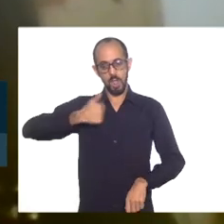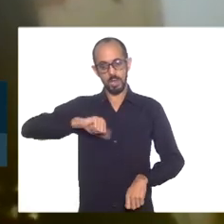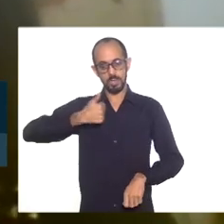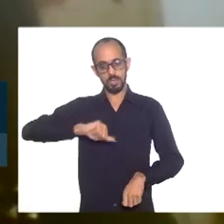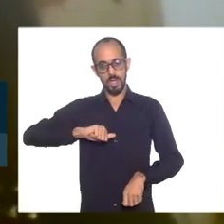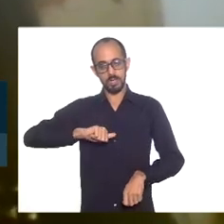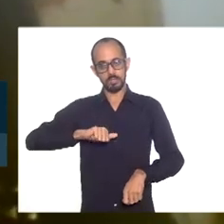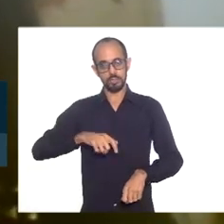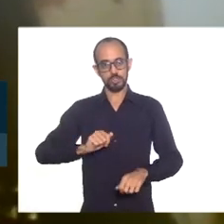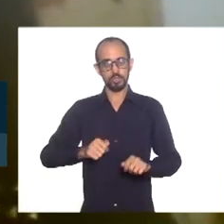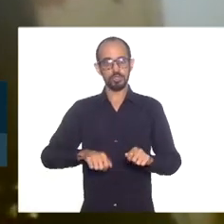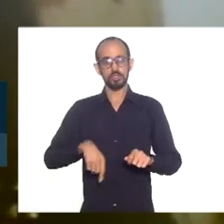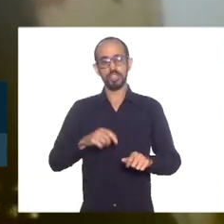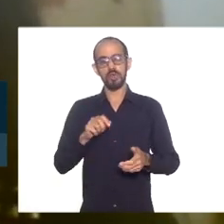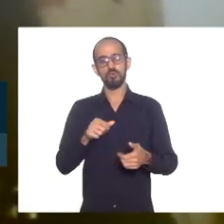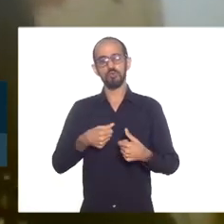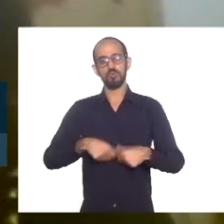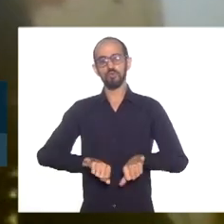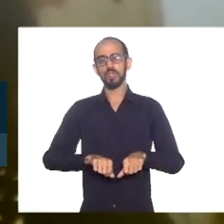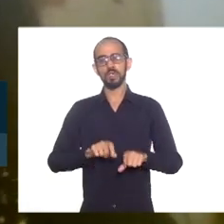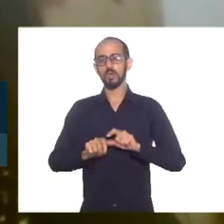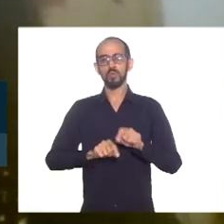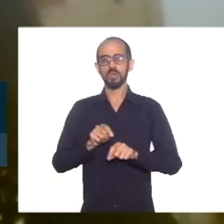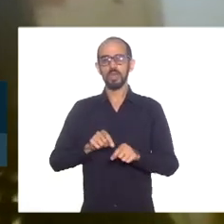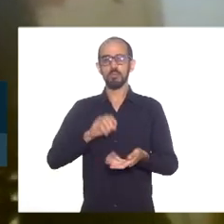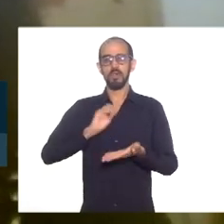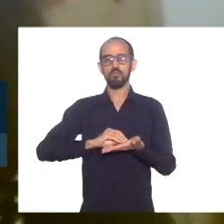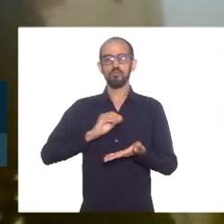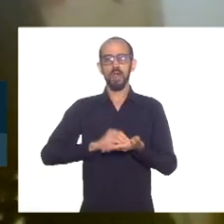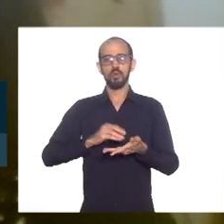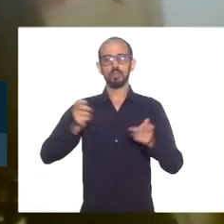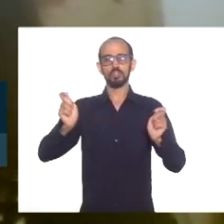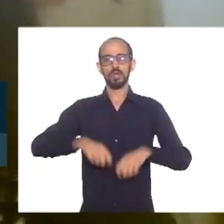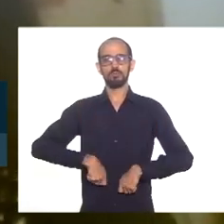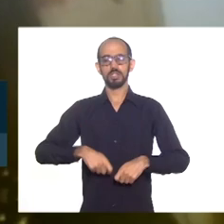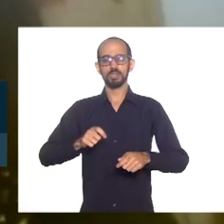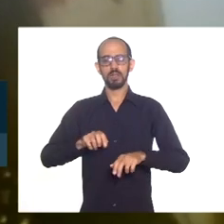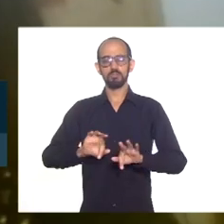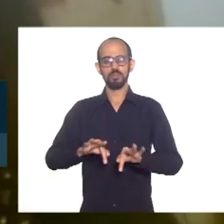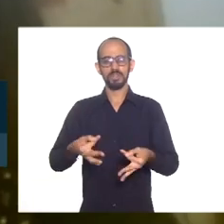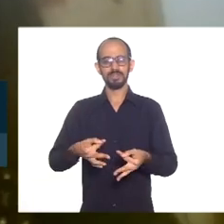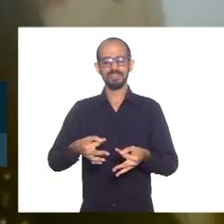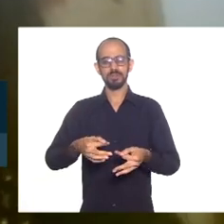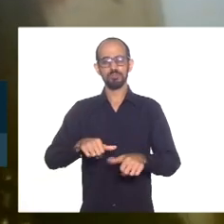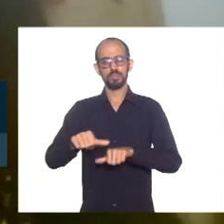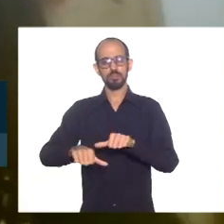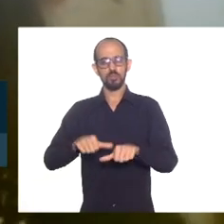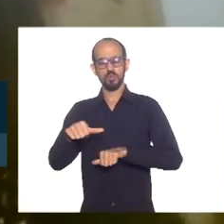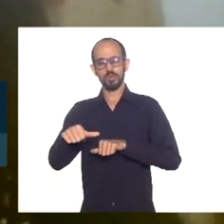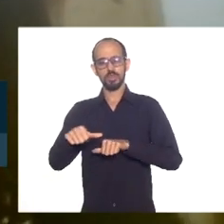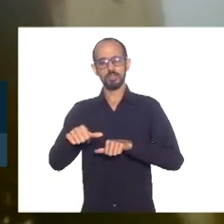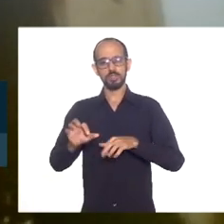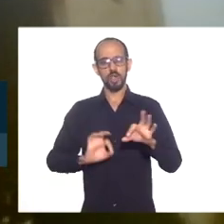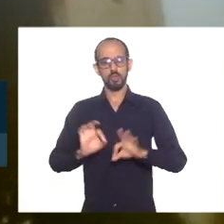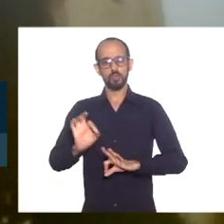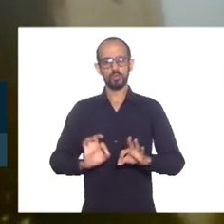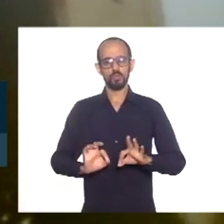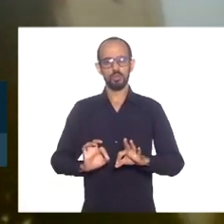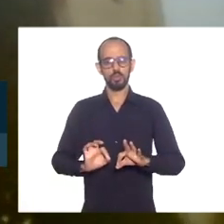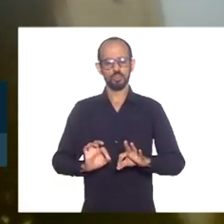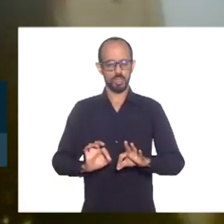restam comprometidas por essa simples dinâmica de alteração de projeto e